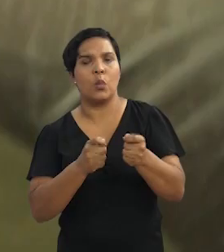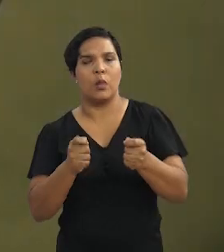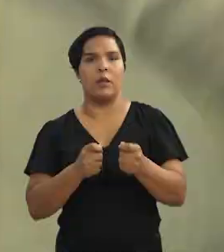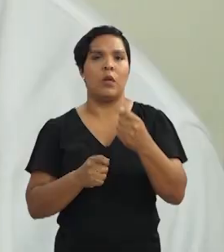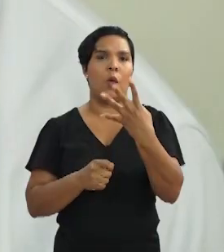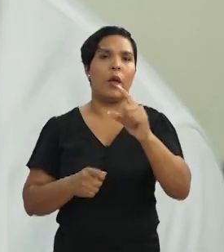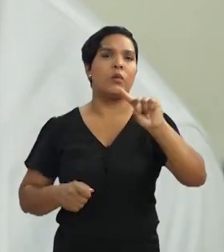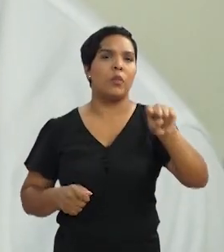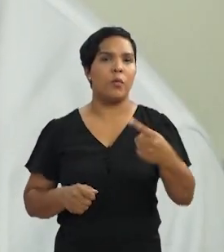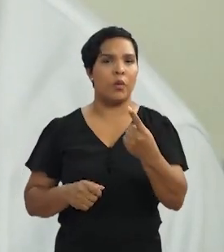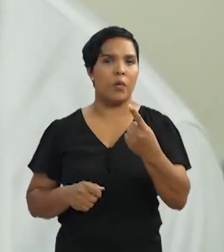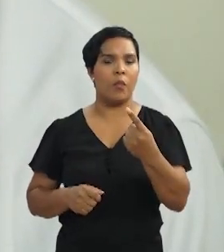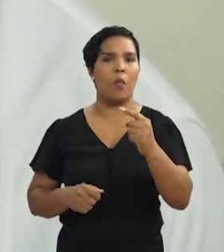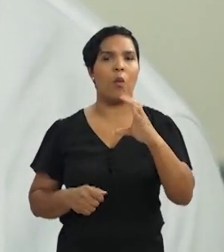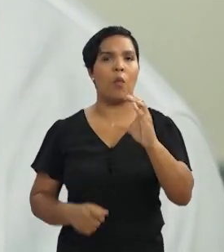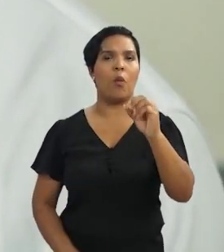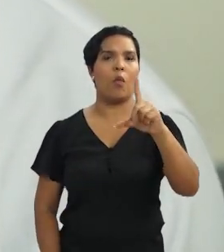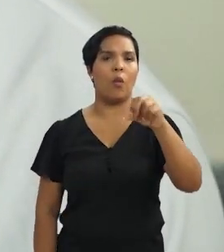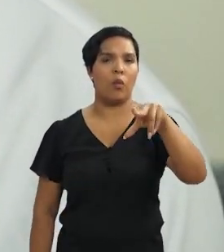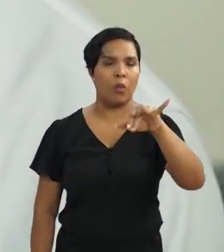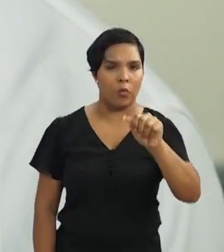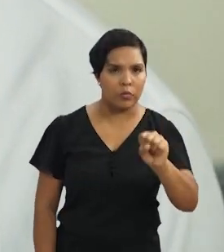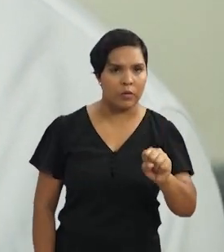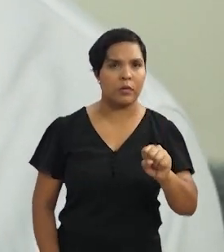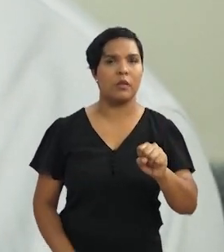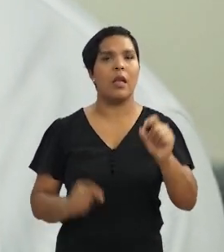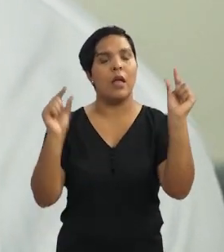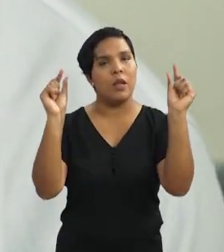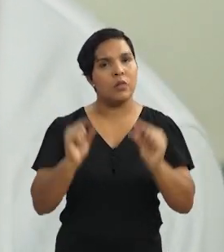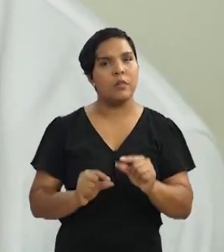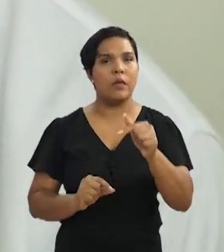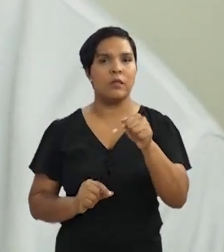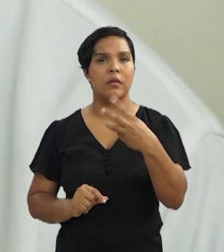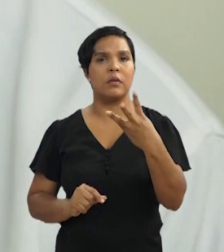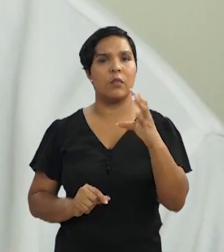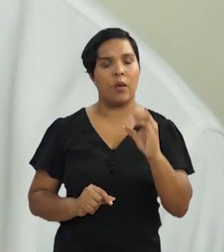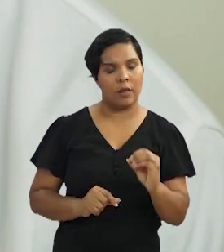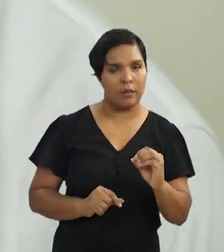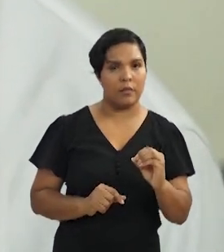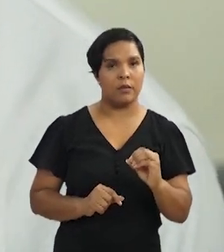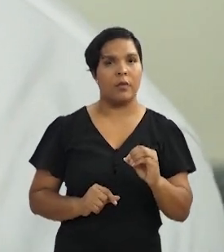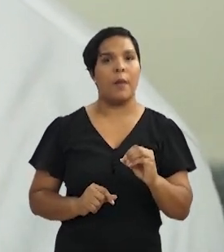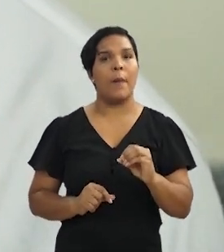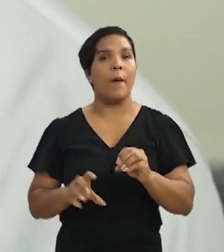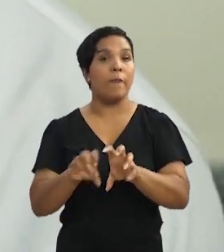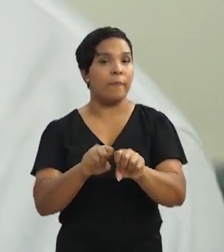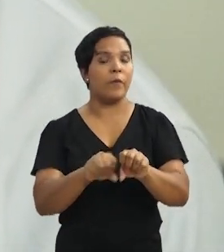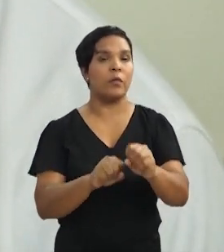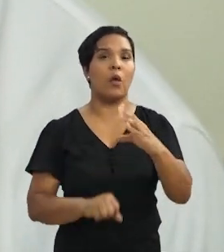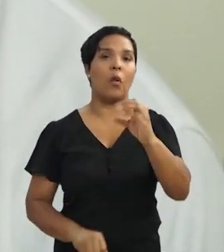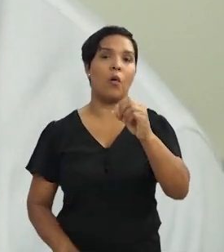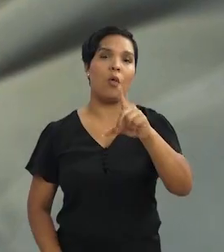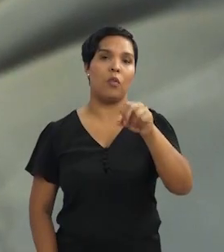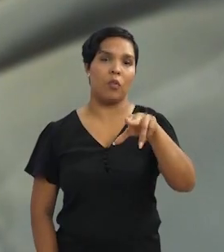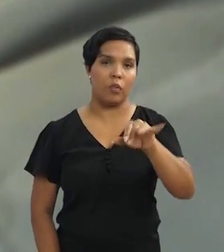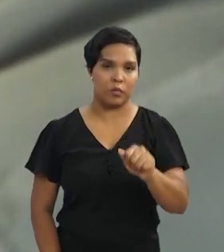bactérias. De 4.500 colônias, a gente foi reduzindo aí para 740 unidades formadoras de colônia, né?